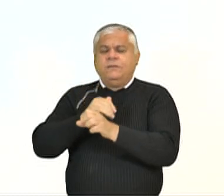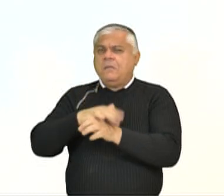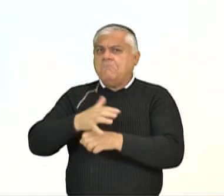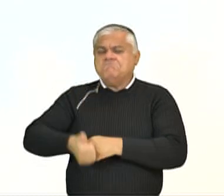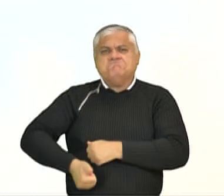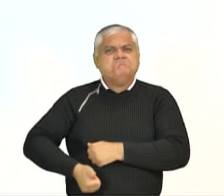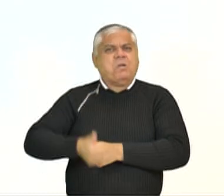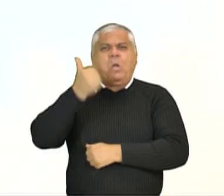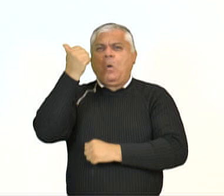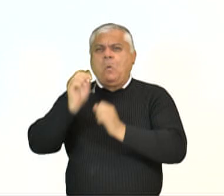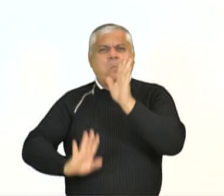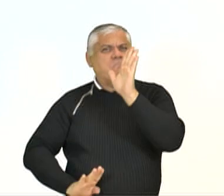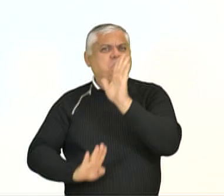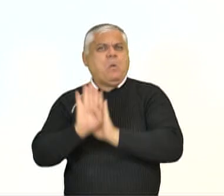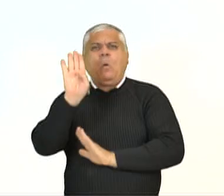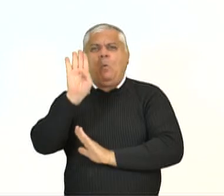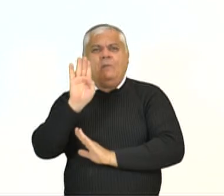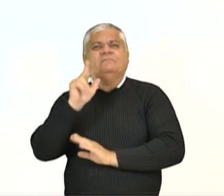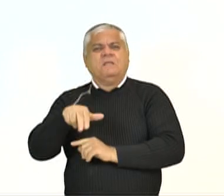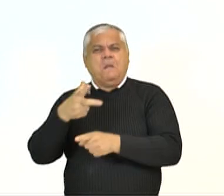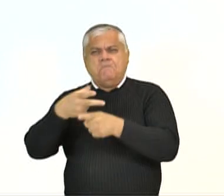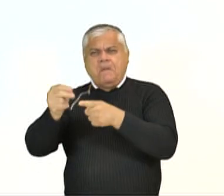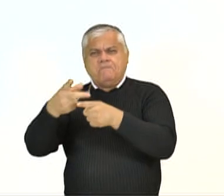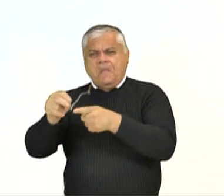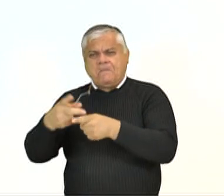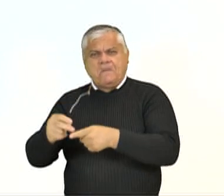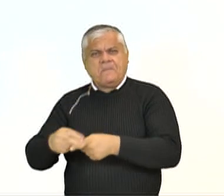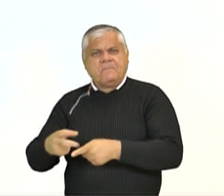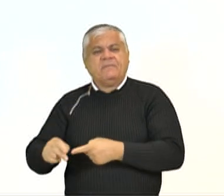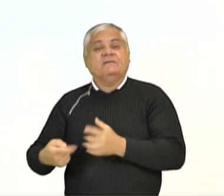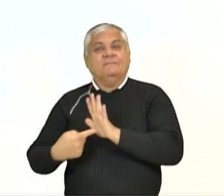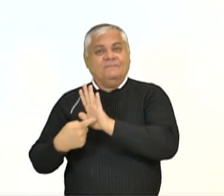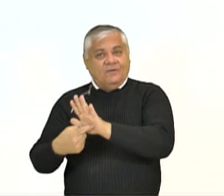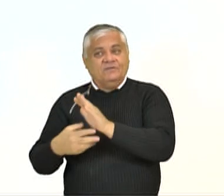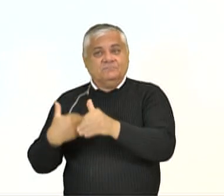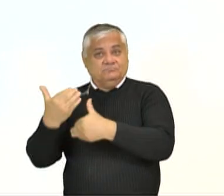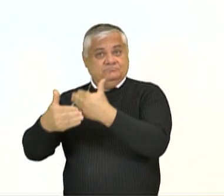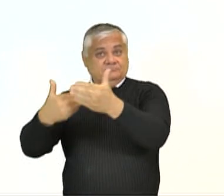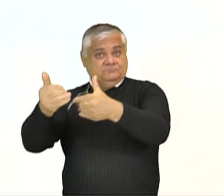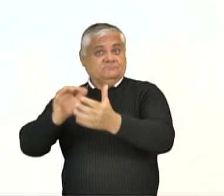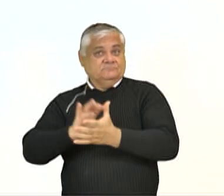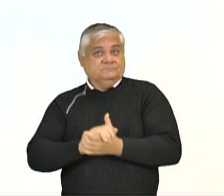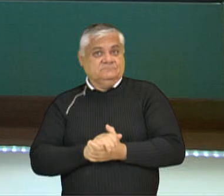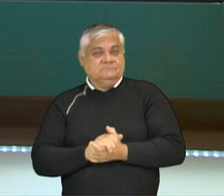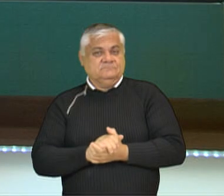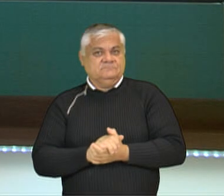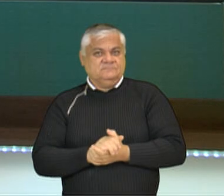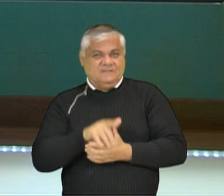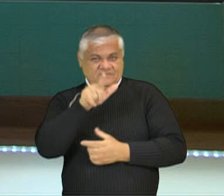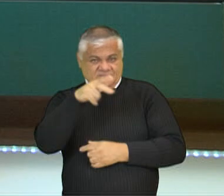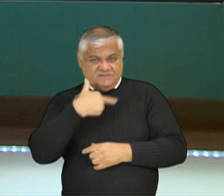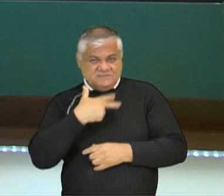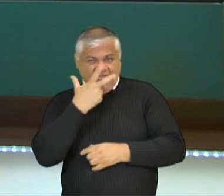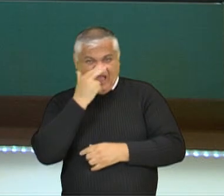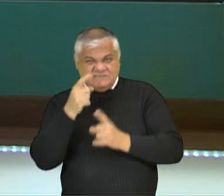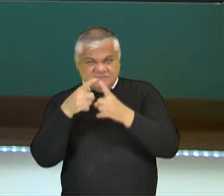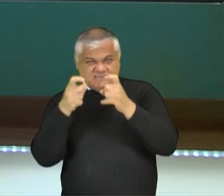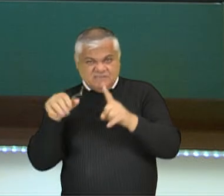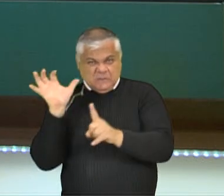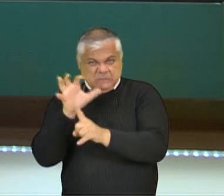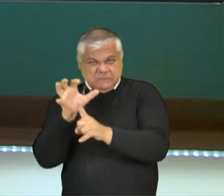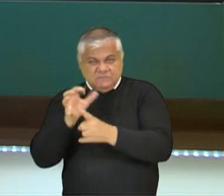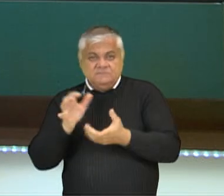essa evolução. Esses recordes que são batidos nos mostram essa evolução. E vocês acham que a ciência tem influência?